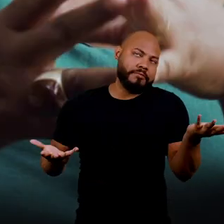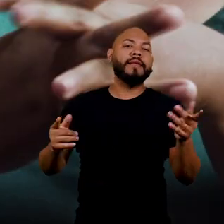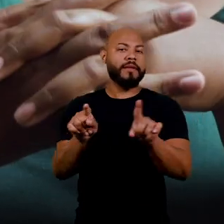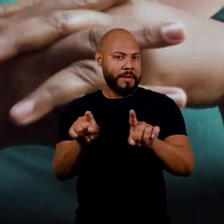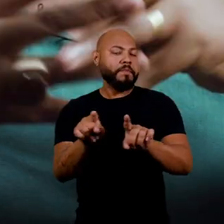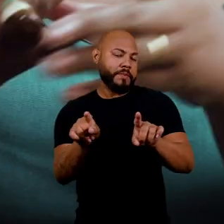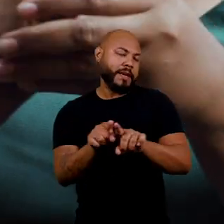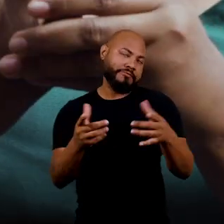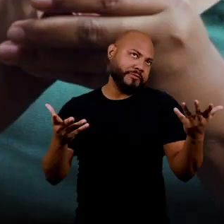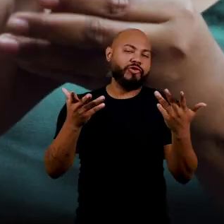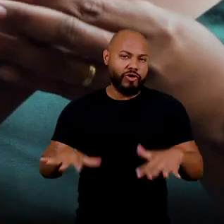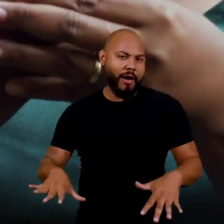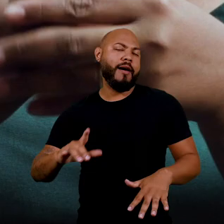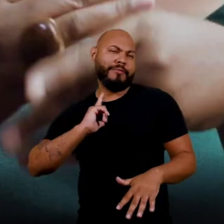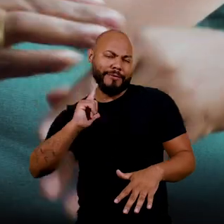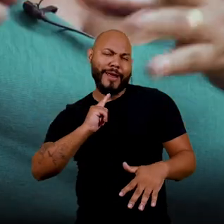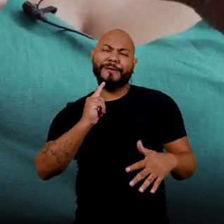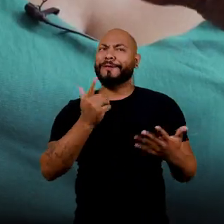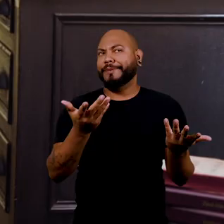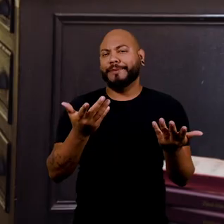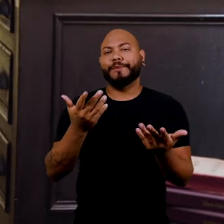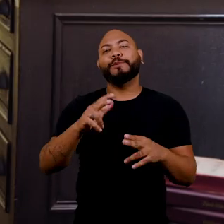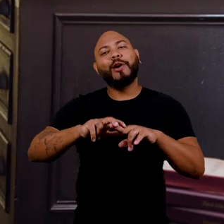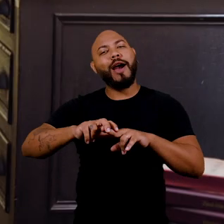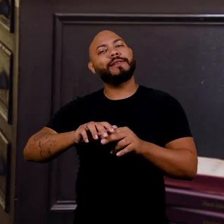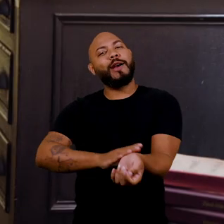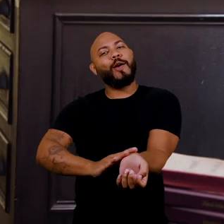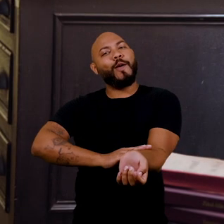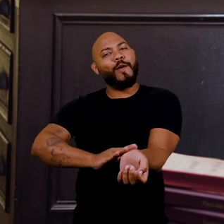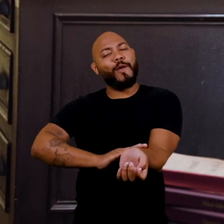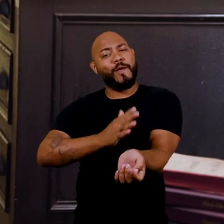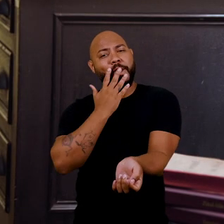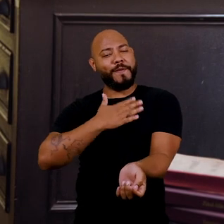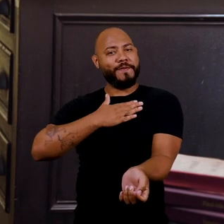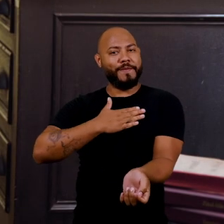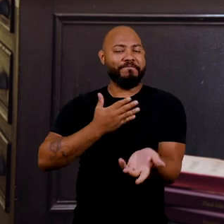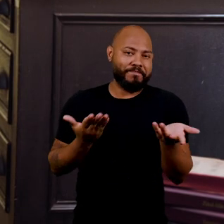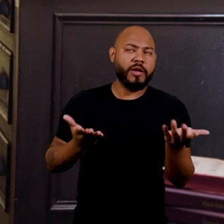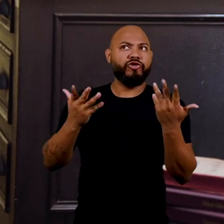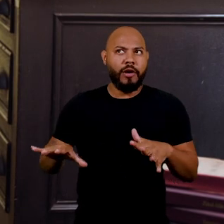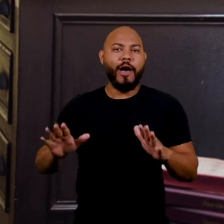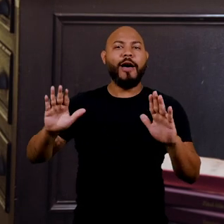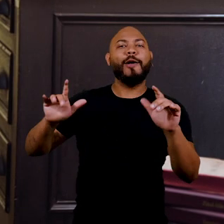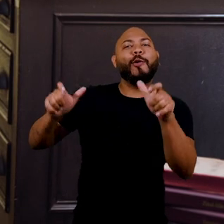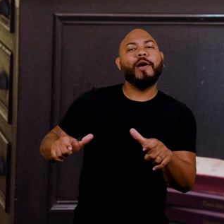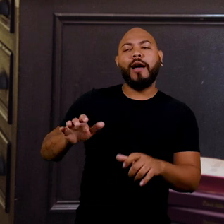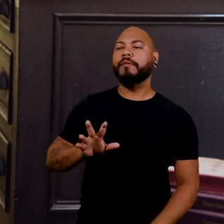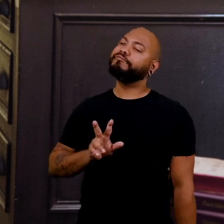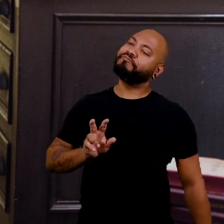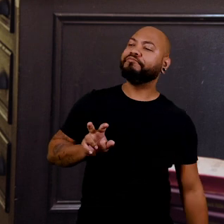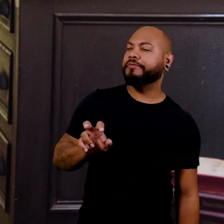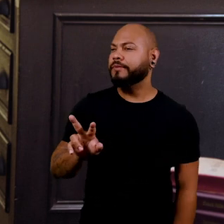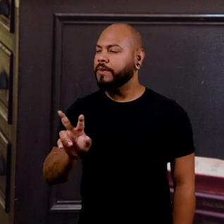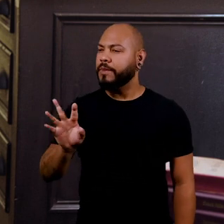Fui alvo de várias questões por causa da minha cor. Assim. Então, assim, em lugares que você vai, que você chega,